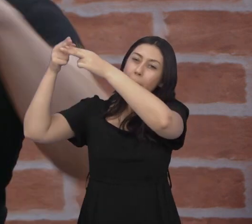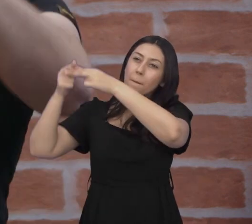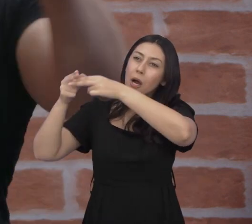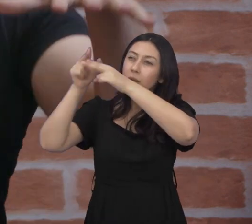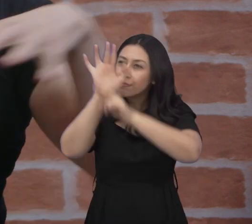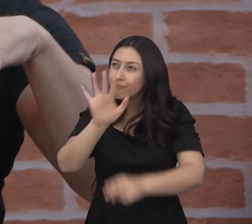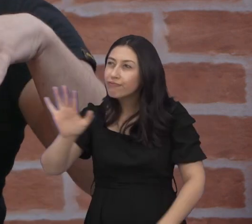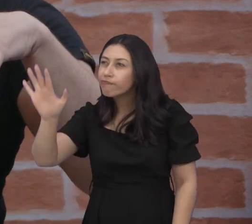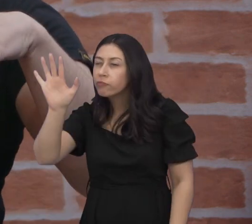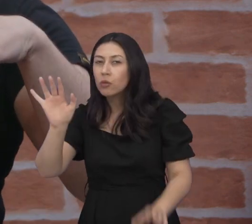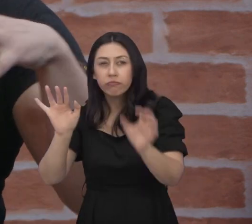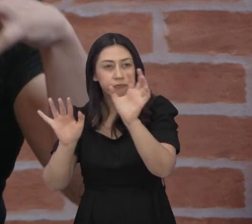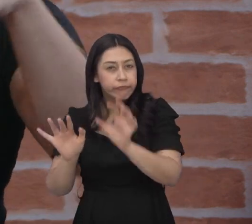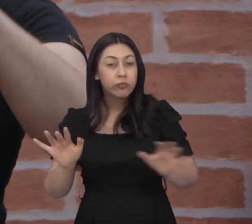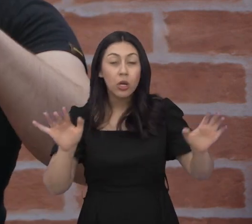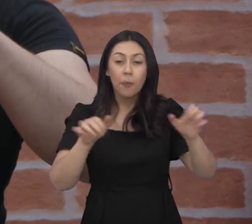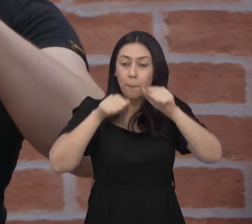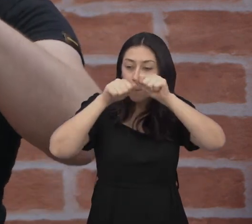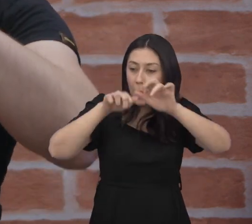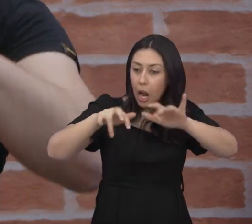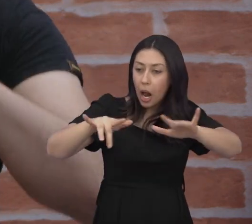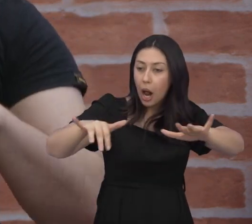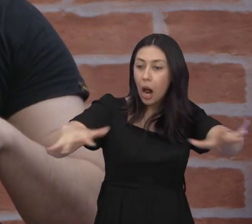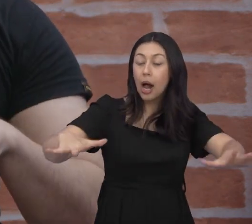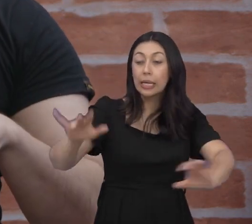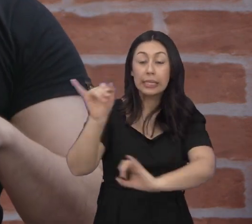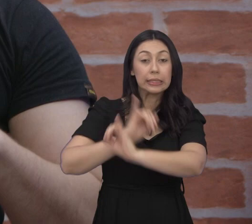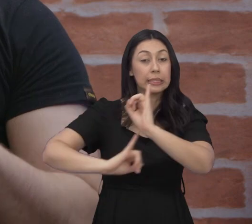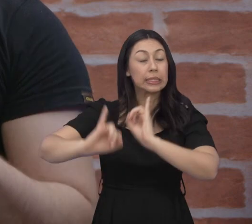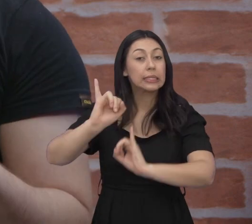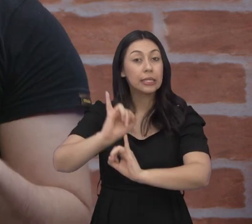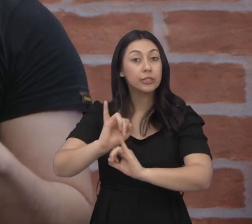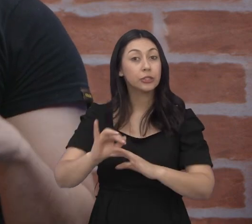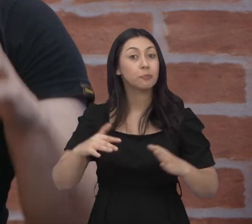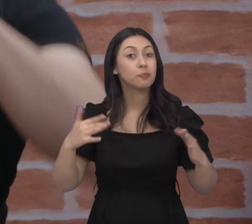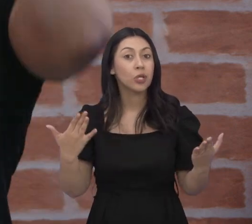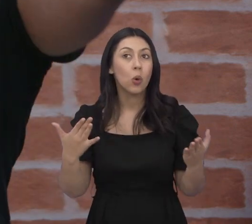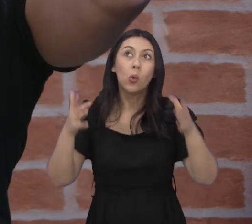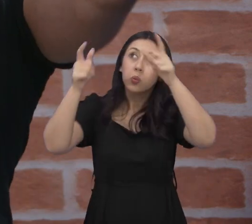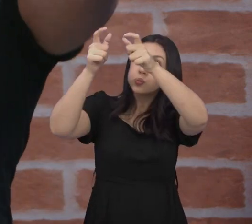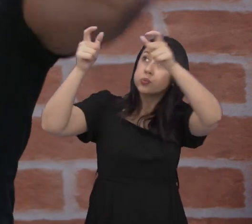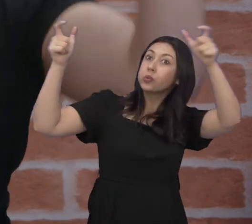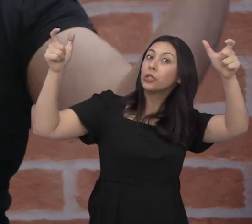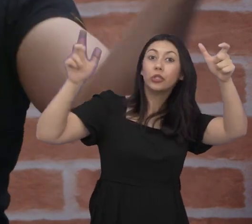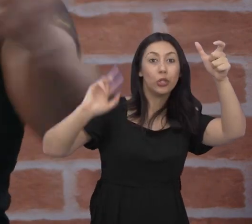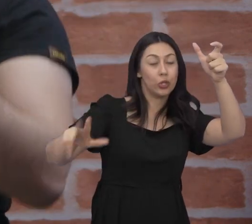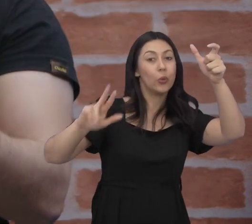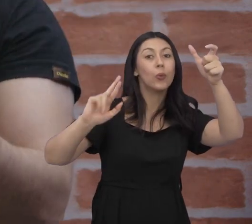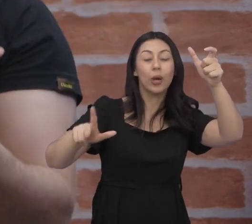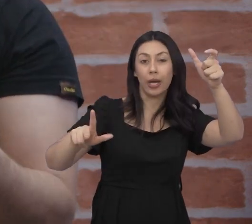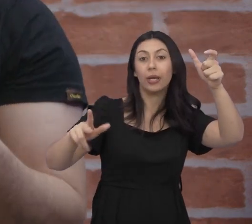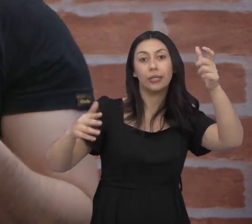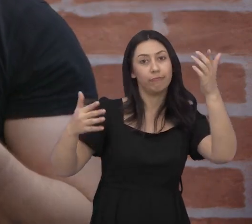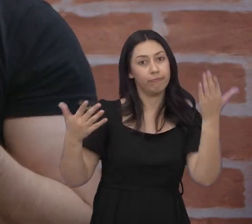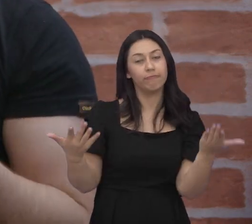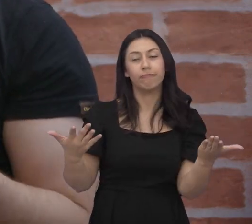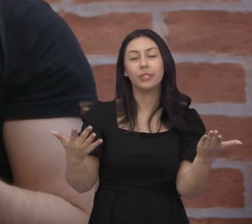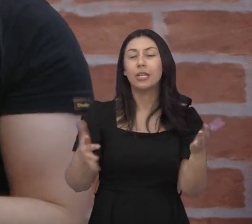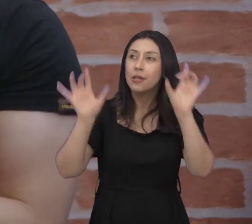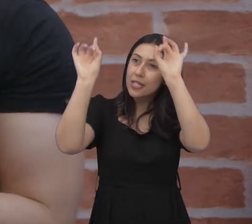orbitando pequenas regiões para conseguir entregar a internet naquele foco. Então, não é um grande satélite que pega uma área grande. A Starlink